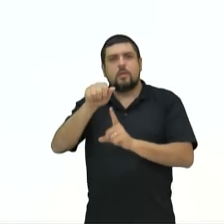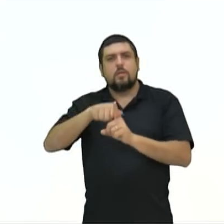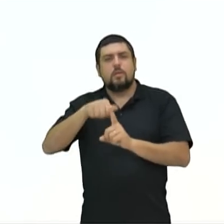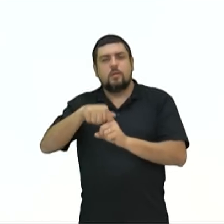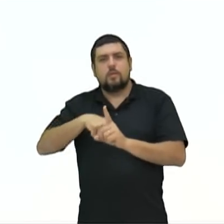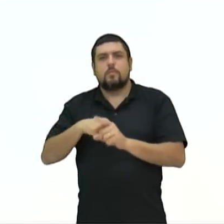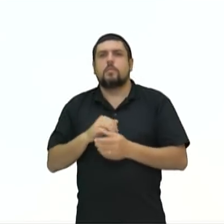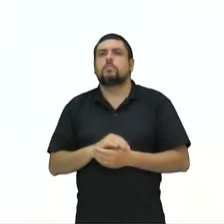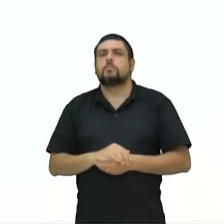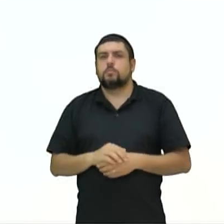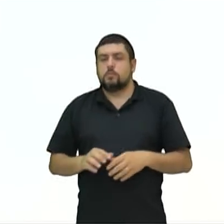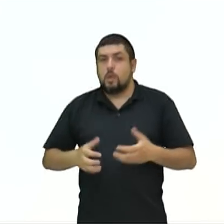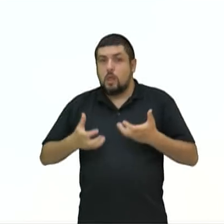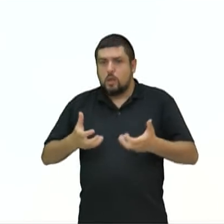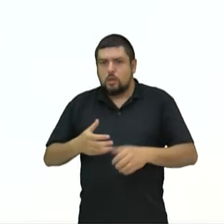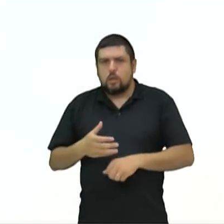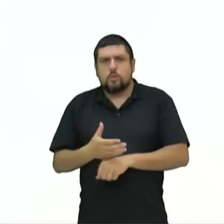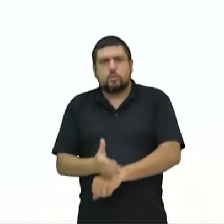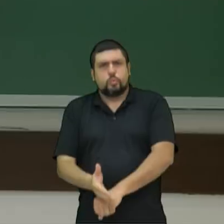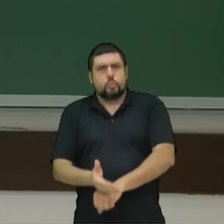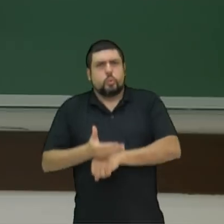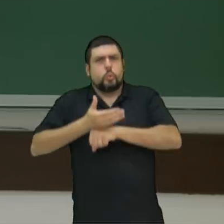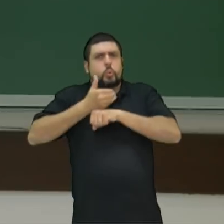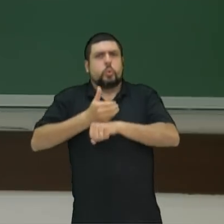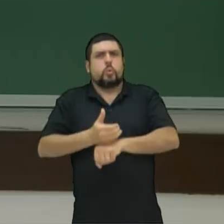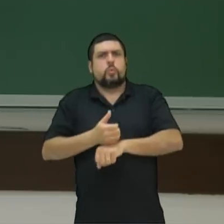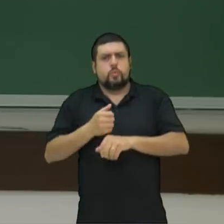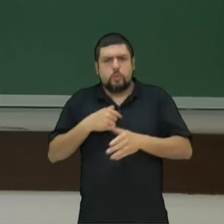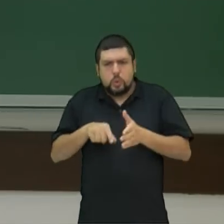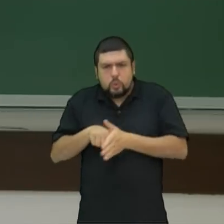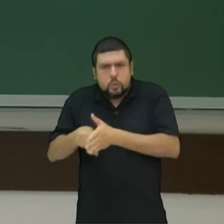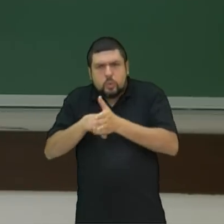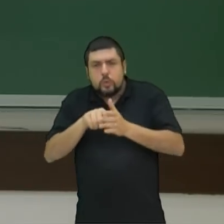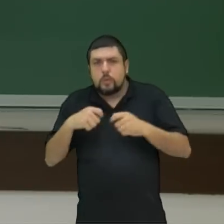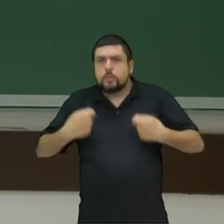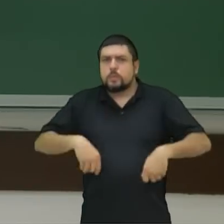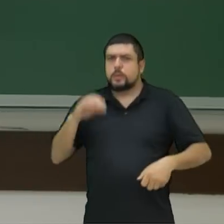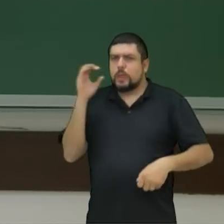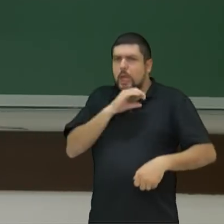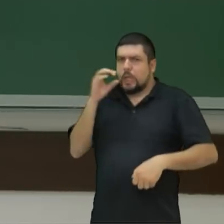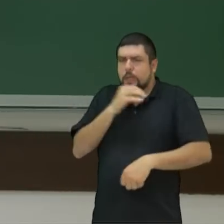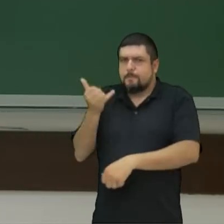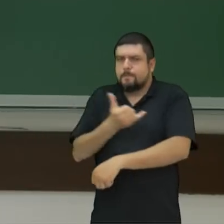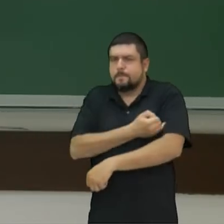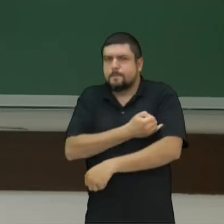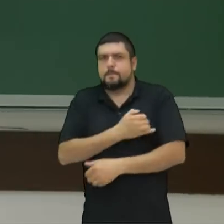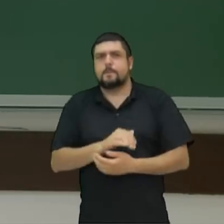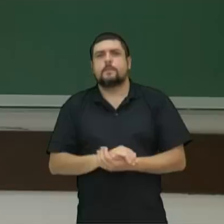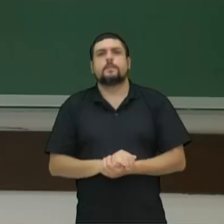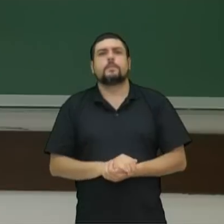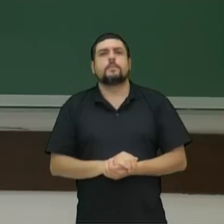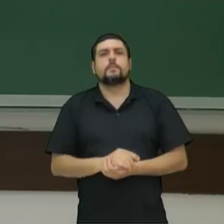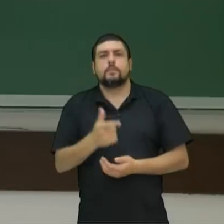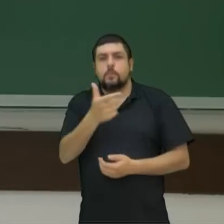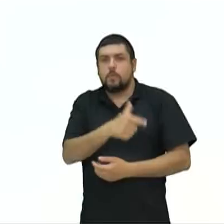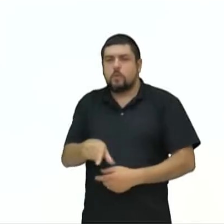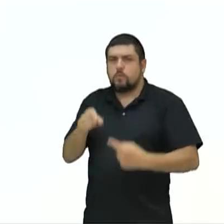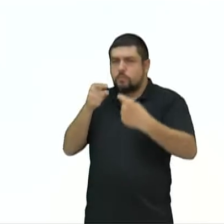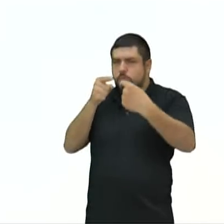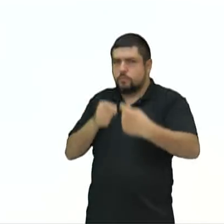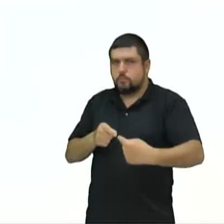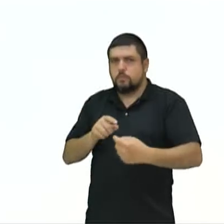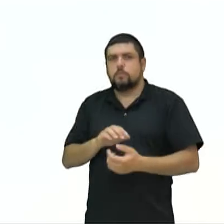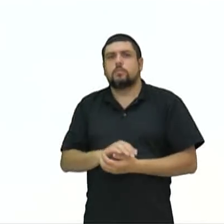coisa bem, né, acelerar bastante esse estudo, porque a gente precisa para já dessa vacina. Mais um quiz, então.